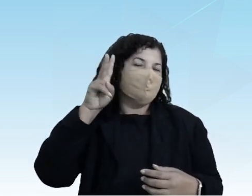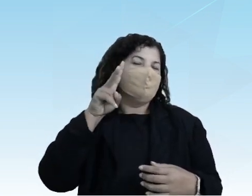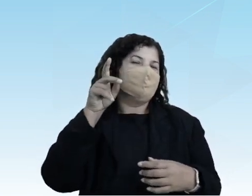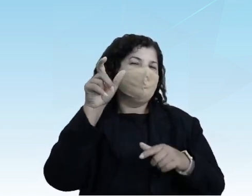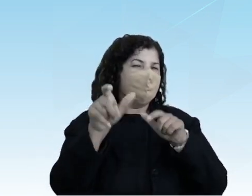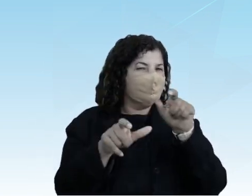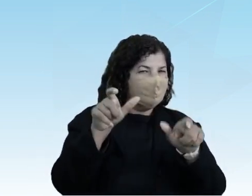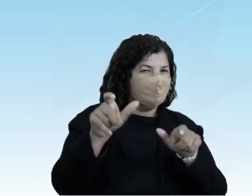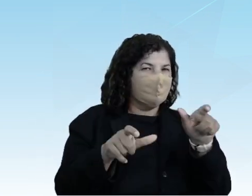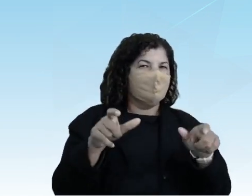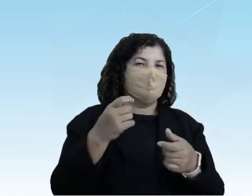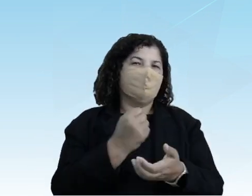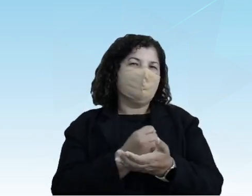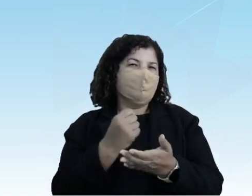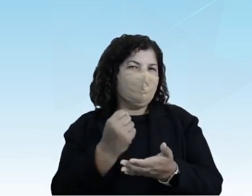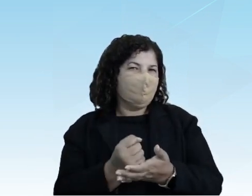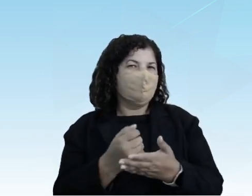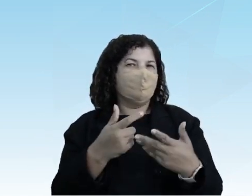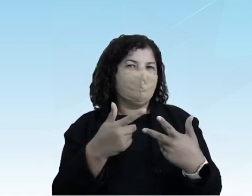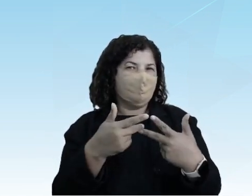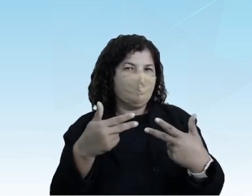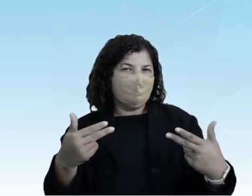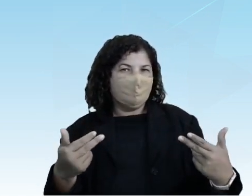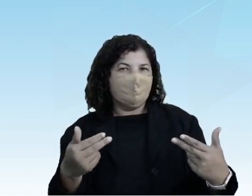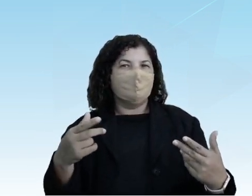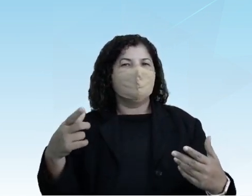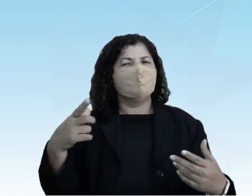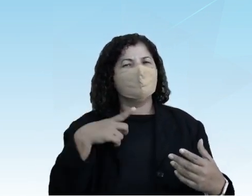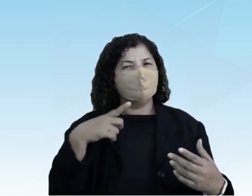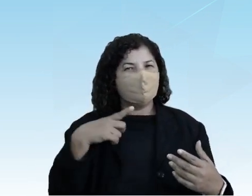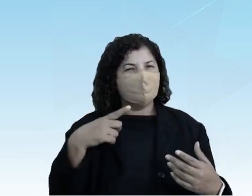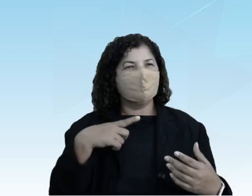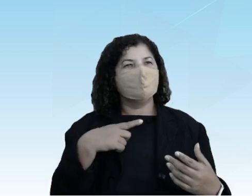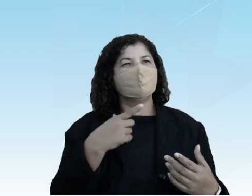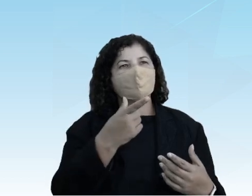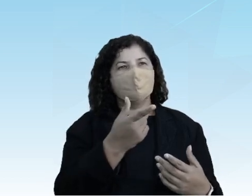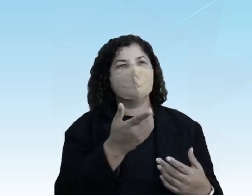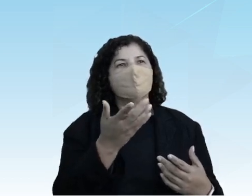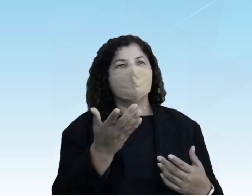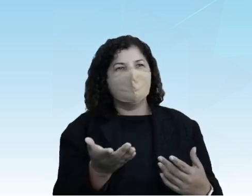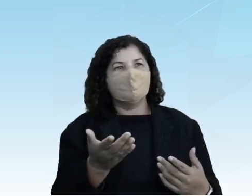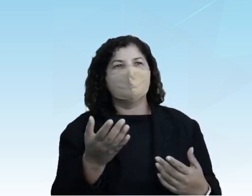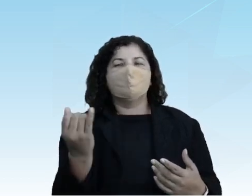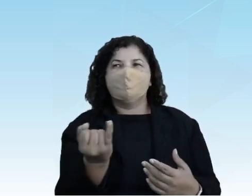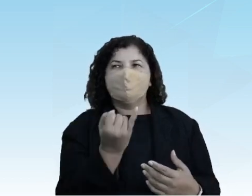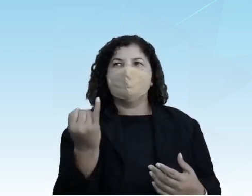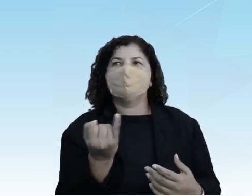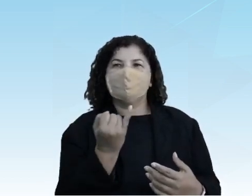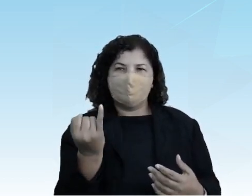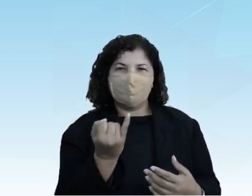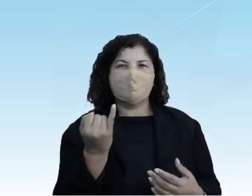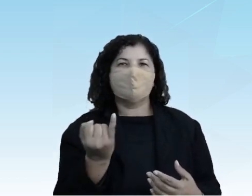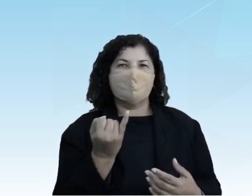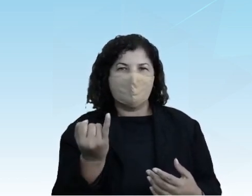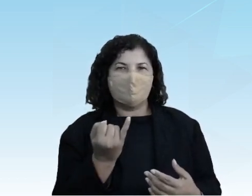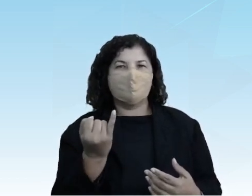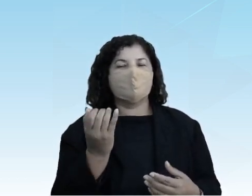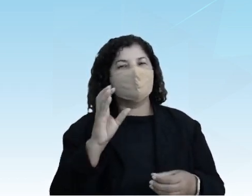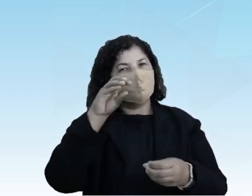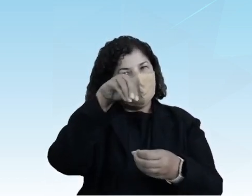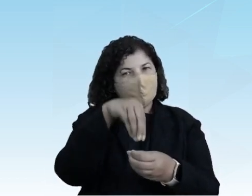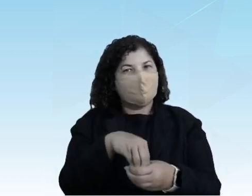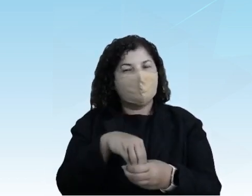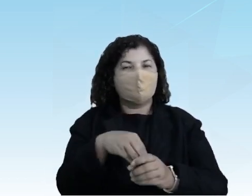histórico, os documentos, né? Então, na realidade, vocês vão ter aí um ponto muito interessante, né, dentro dessa